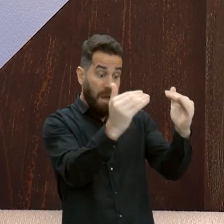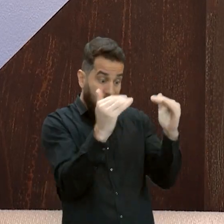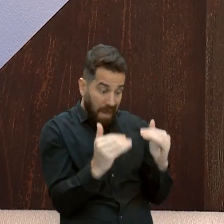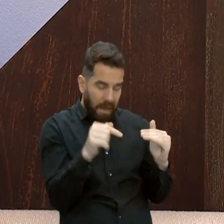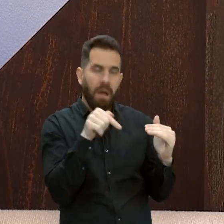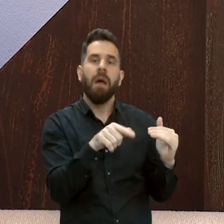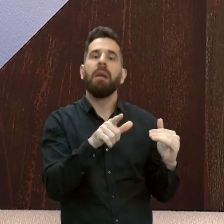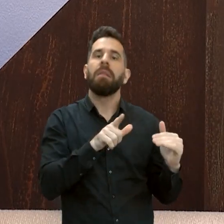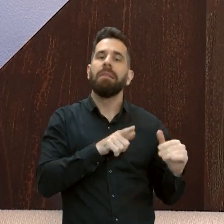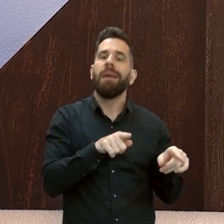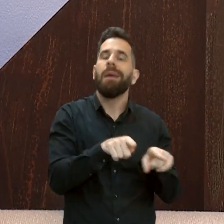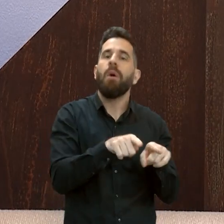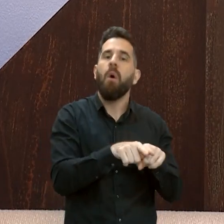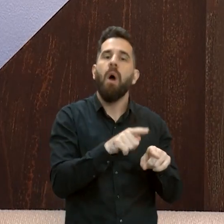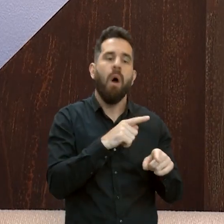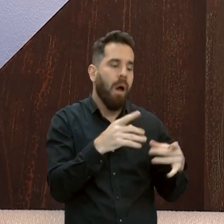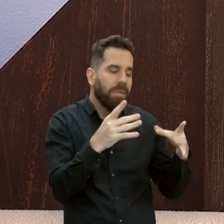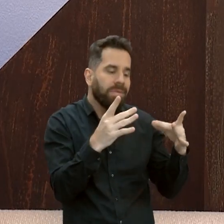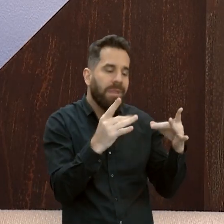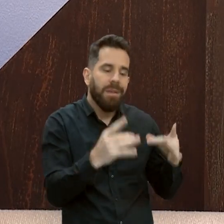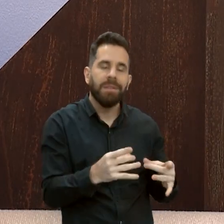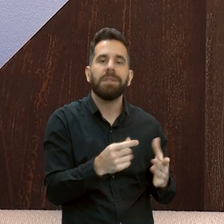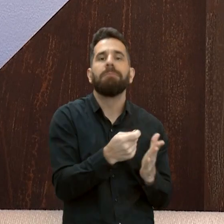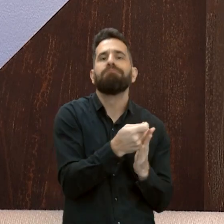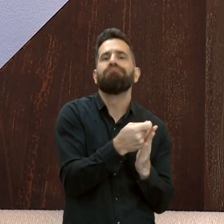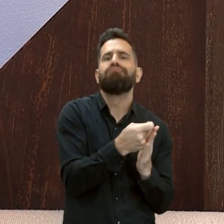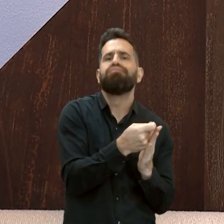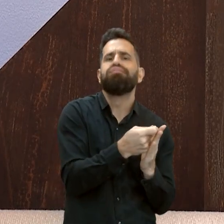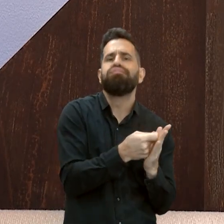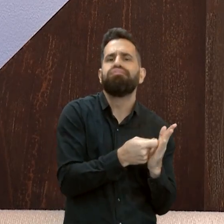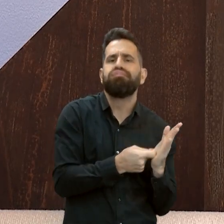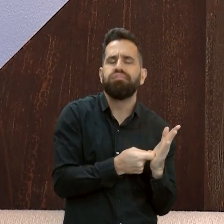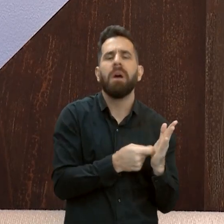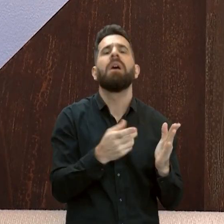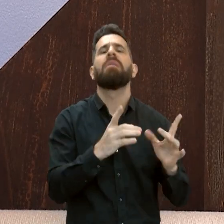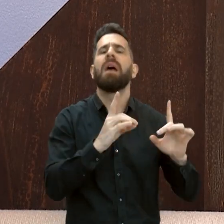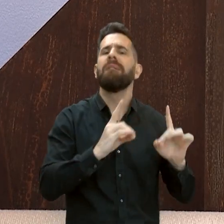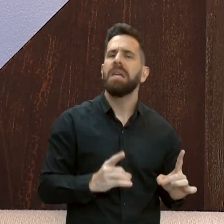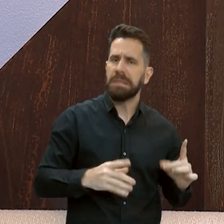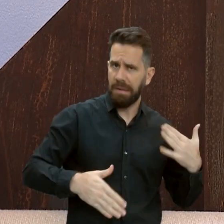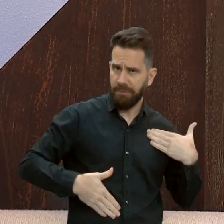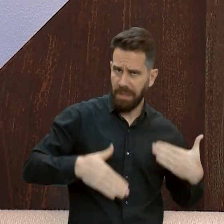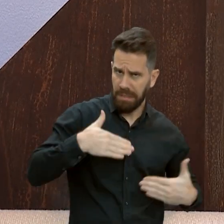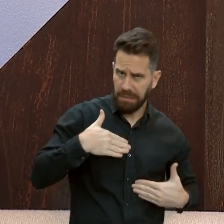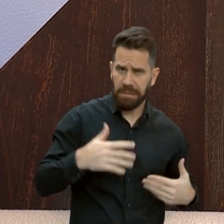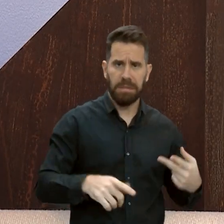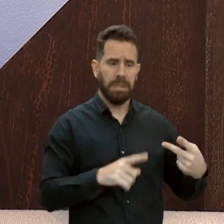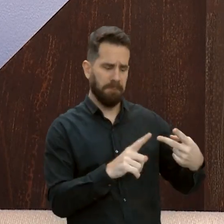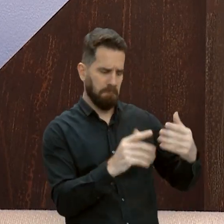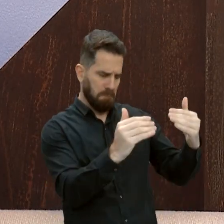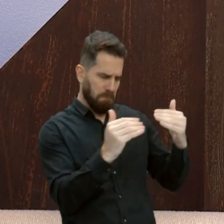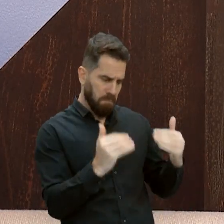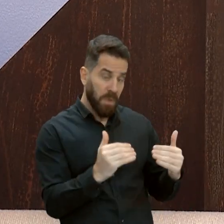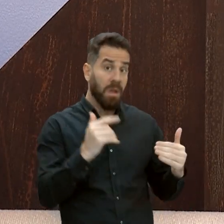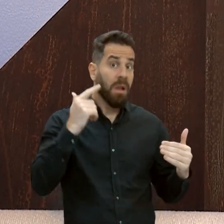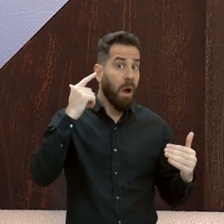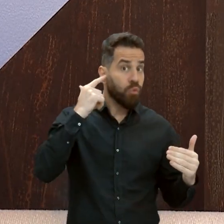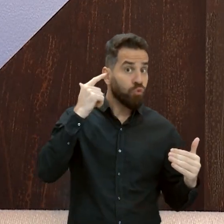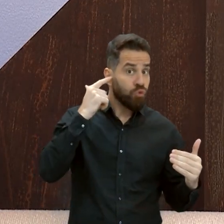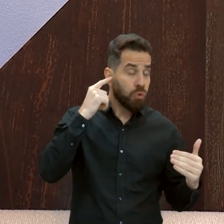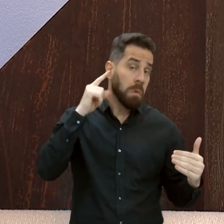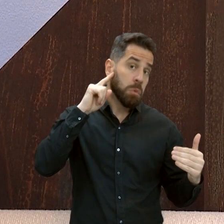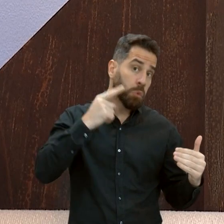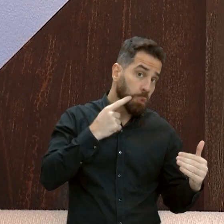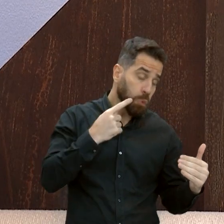a descrição da deficiência física, depois é seguido da deficiência auditiva, depois a visual,